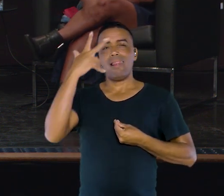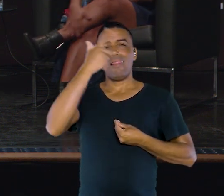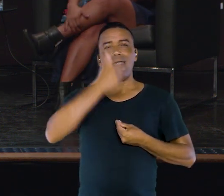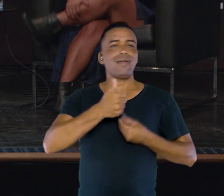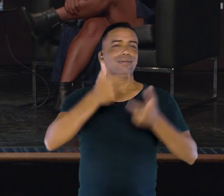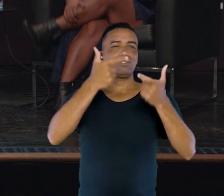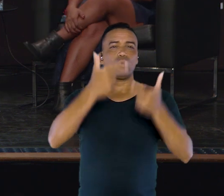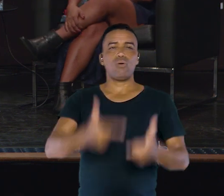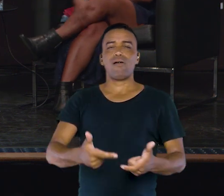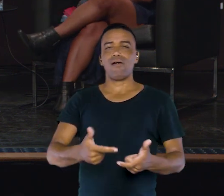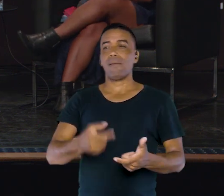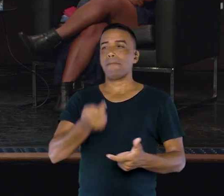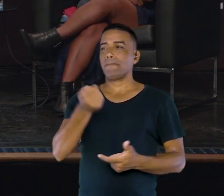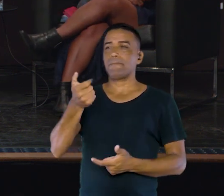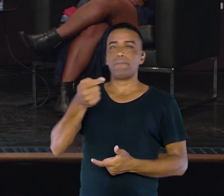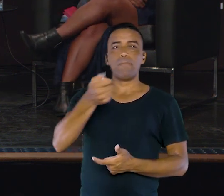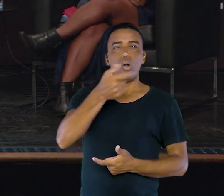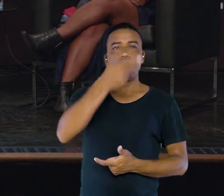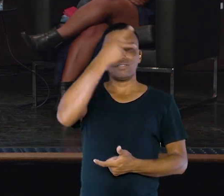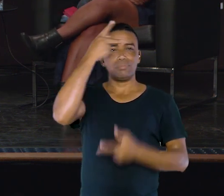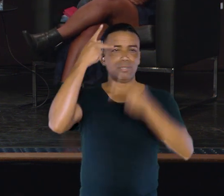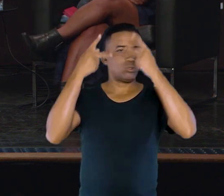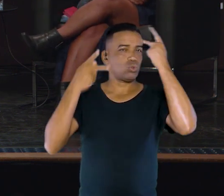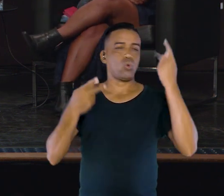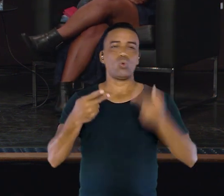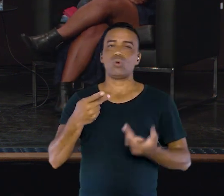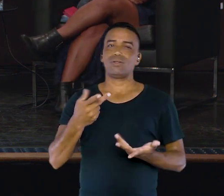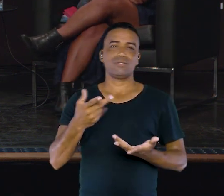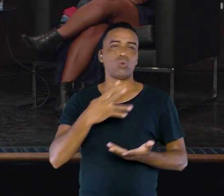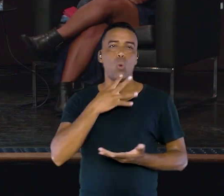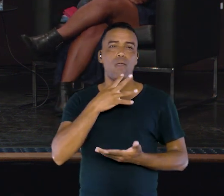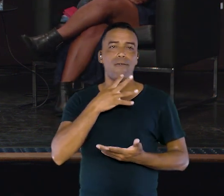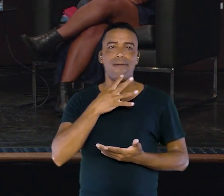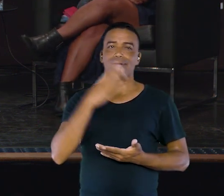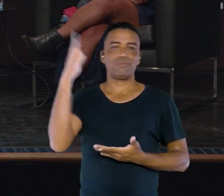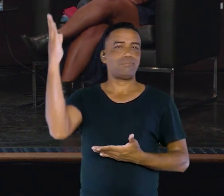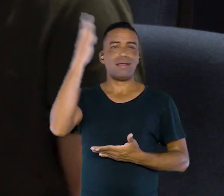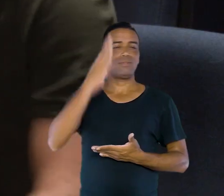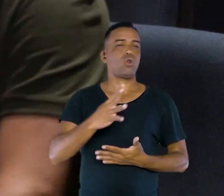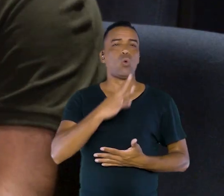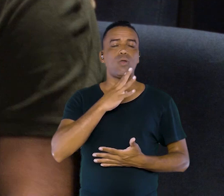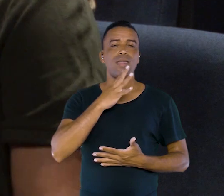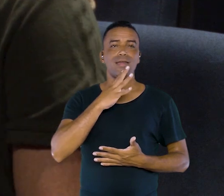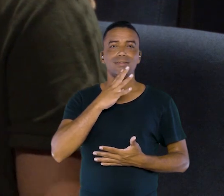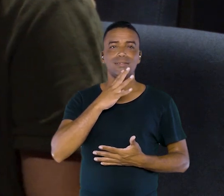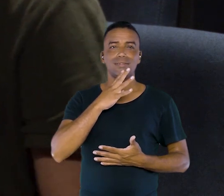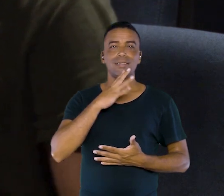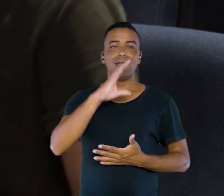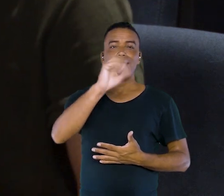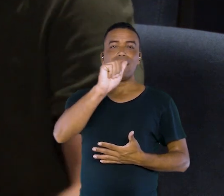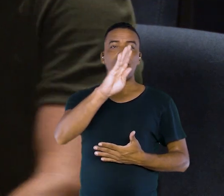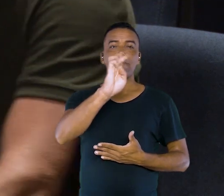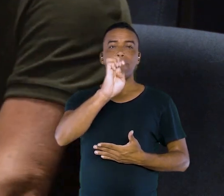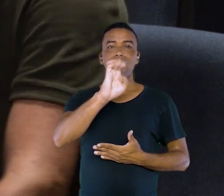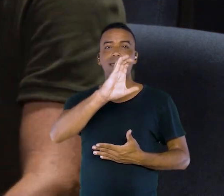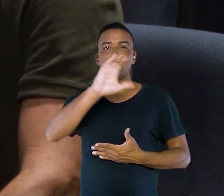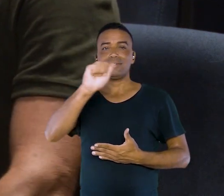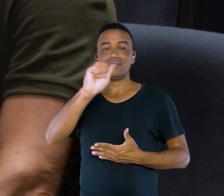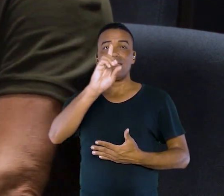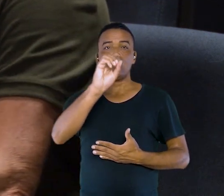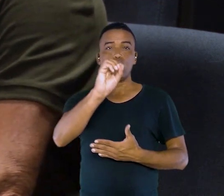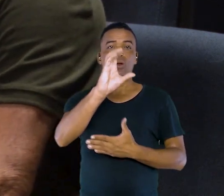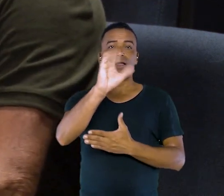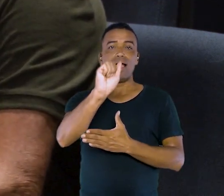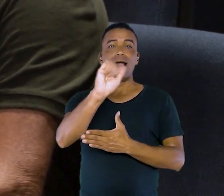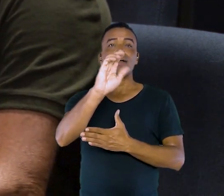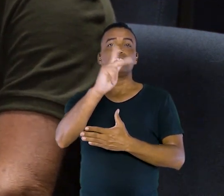dessa região, que pouca gente conhece, né? Acho que o brasileiro ainda não conhece a região da Cabeça do Cachorro, no Alto Rio